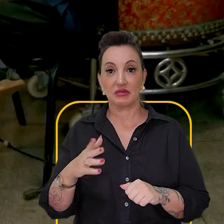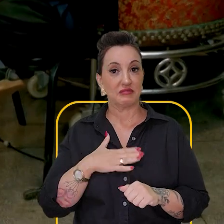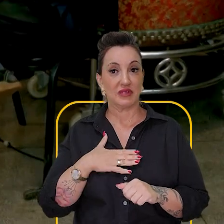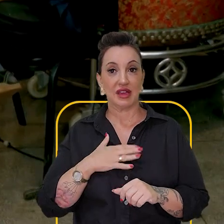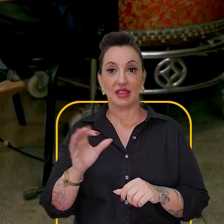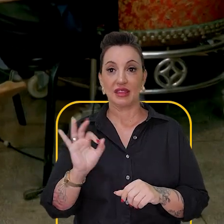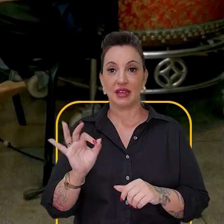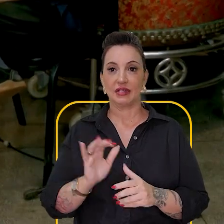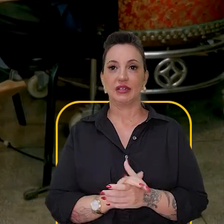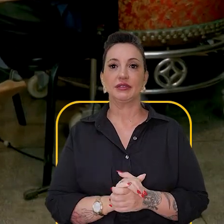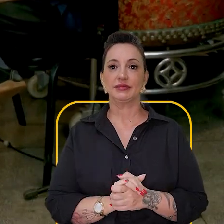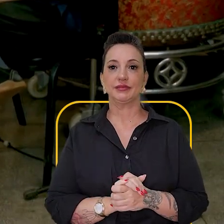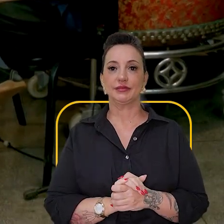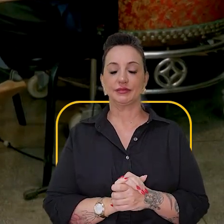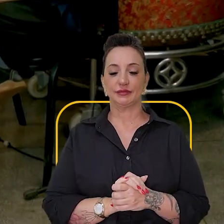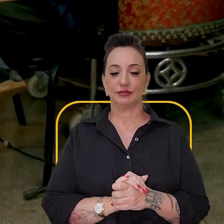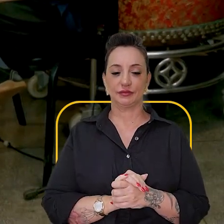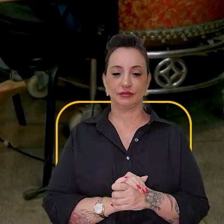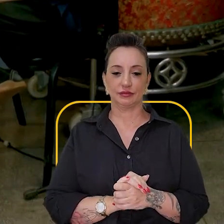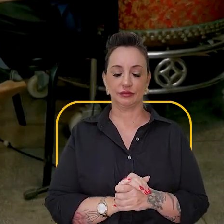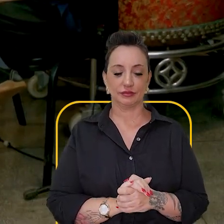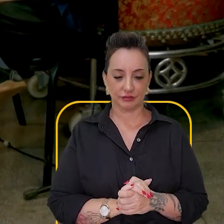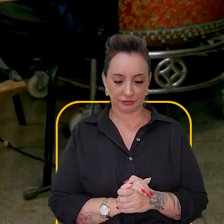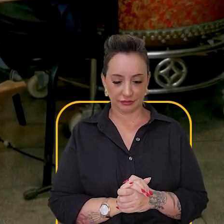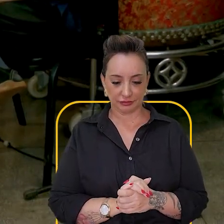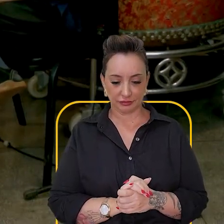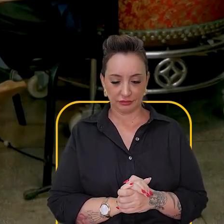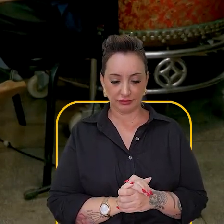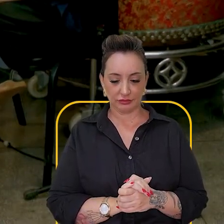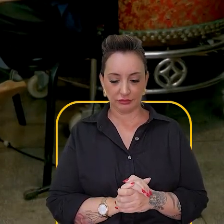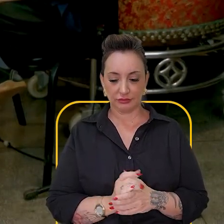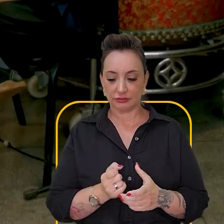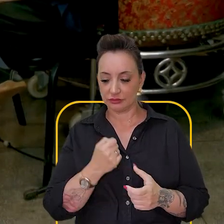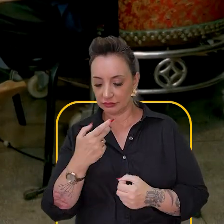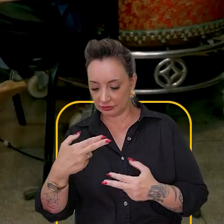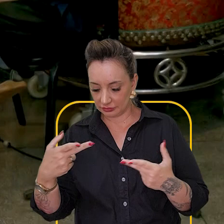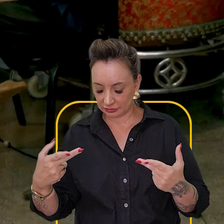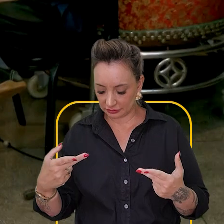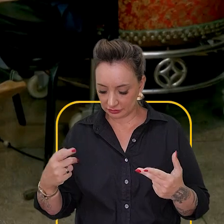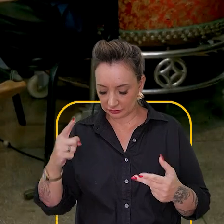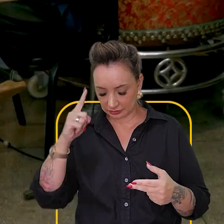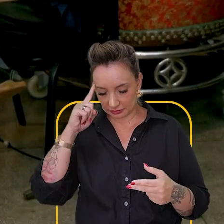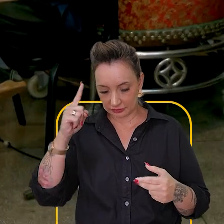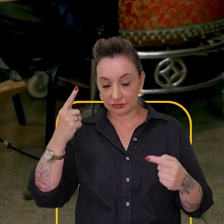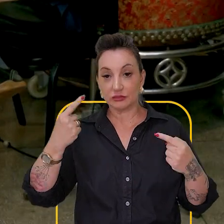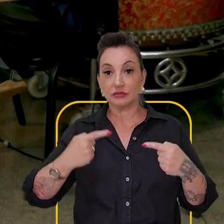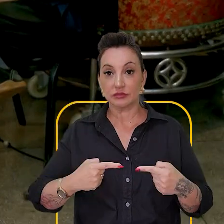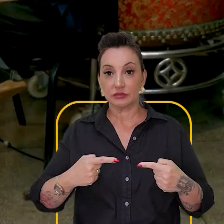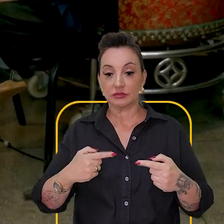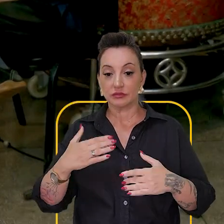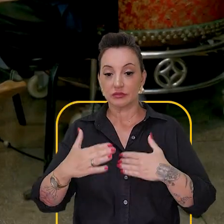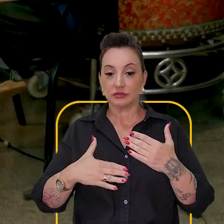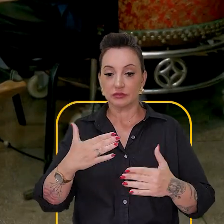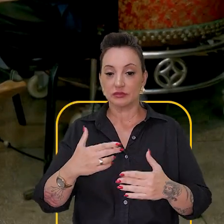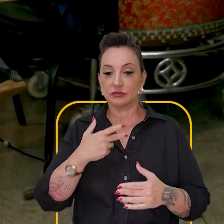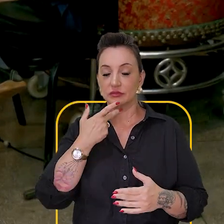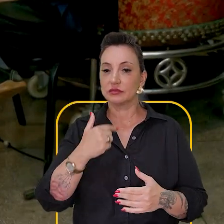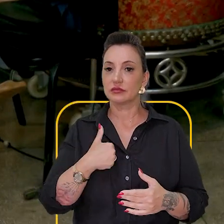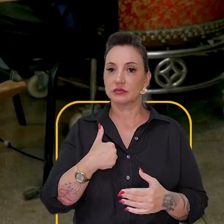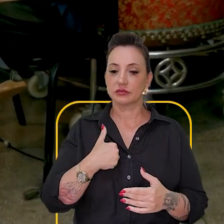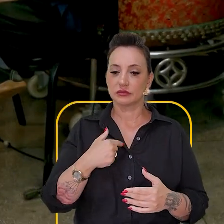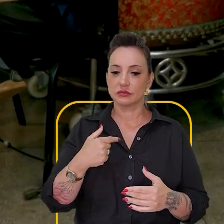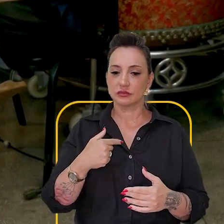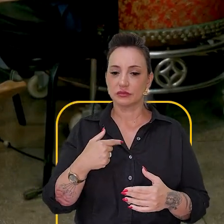sempre ficou no corner comigo sem ser meu professor sem ser nada meu Ã algumas